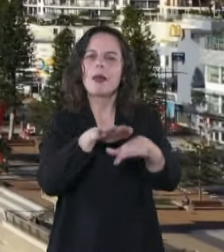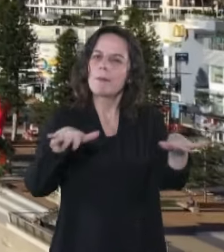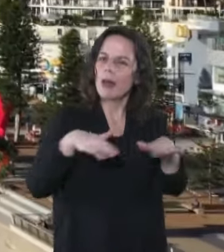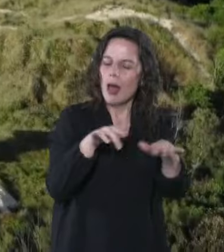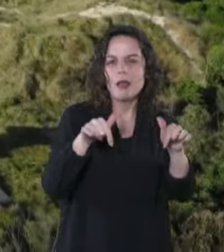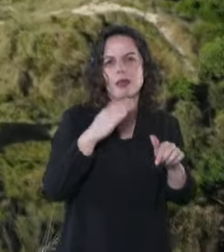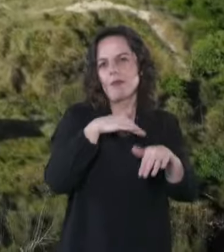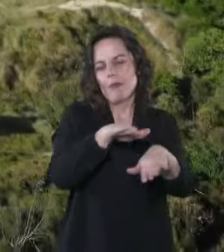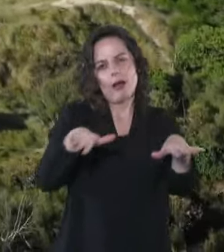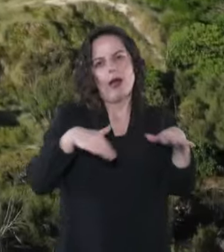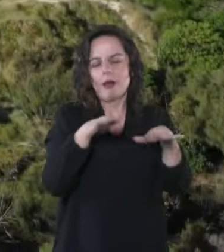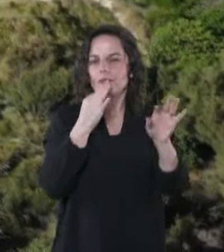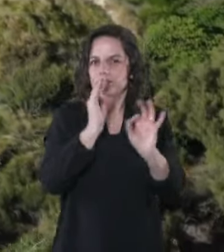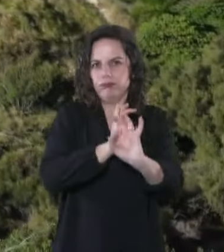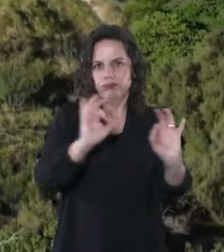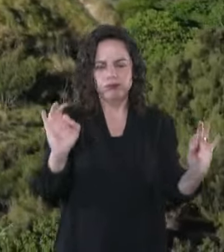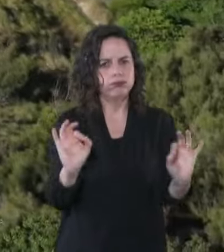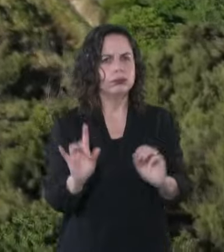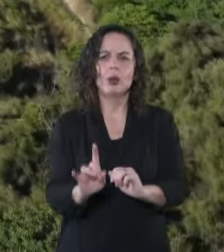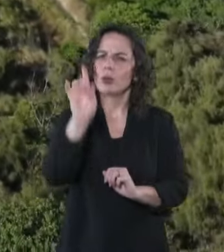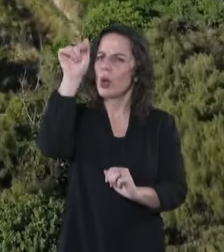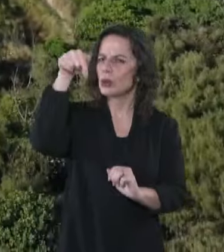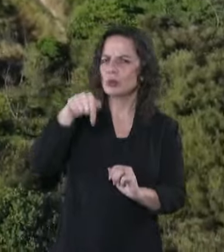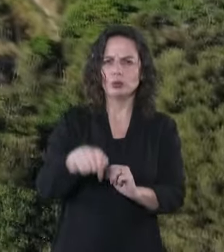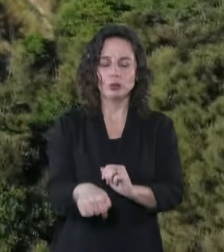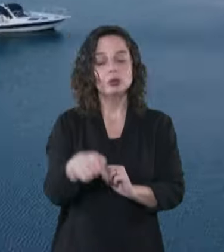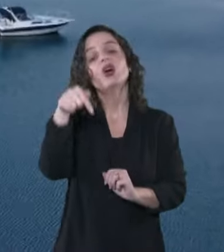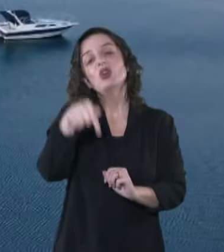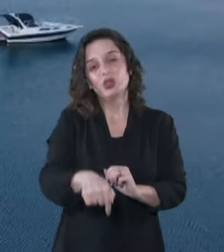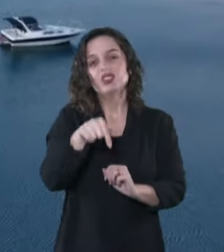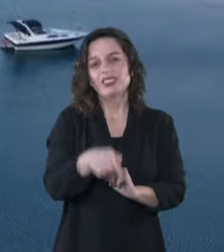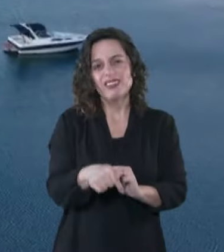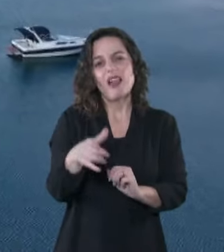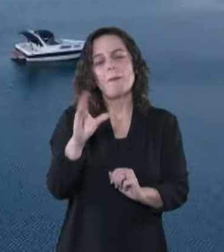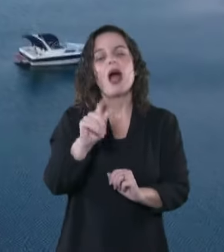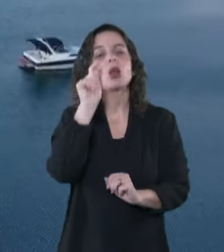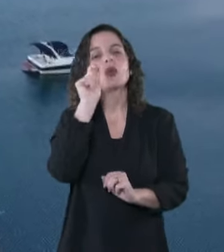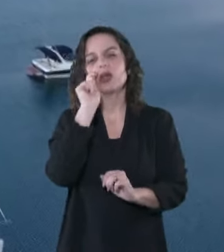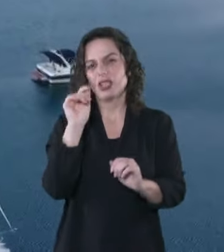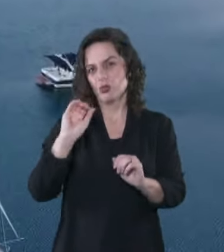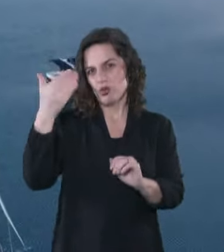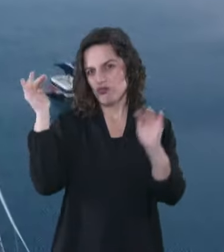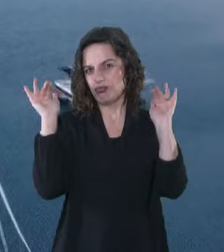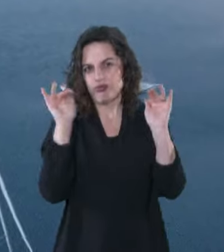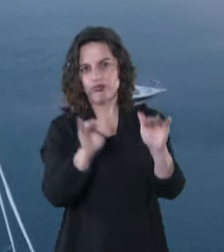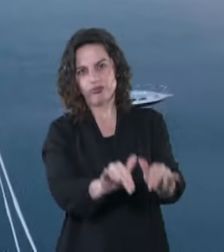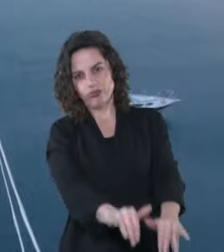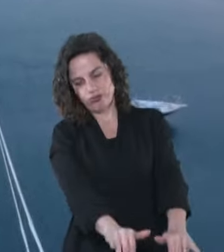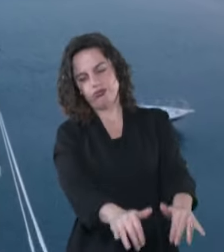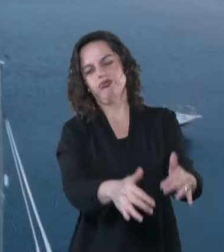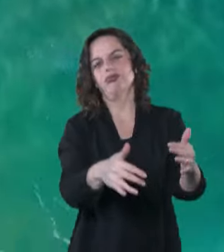tem praias fabulosas, tanto a norte como a sul. O sul, talvez um bocado mais turístico, não tem o